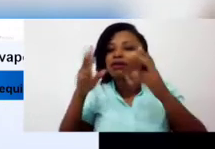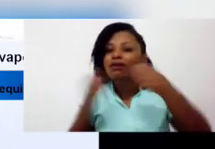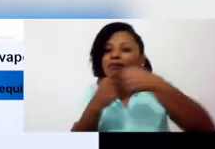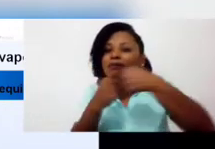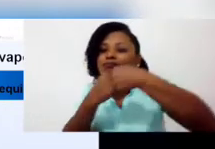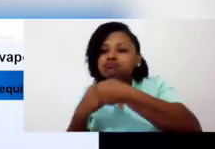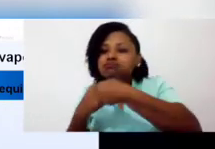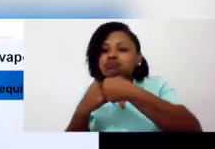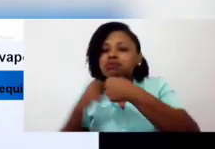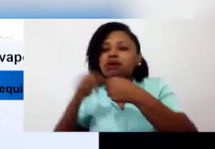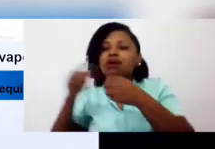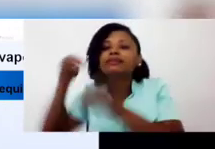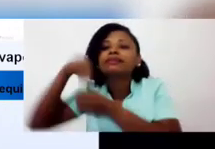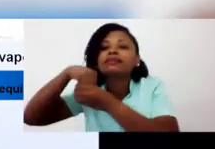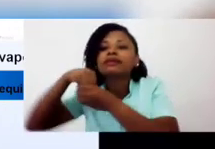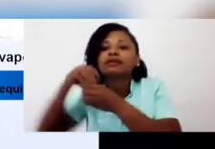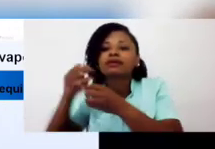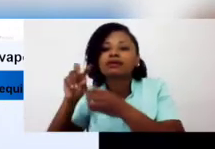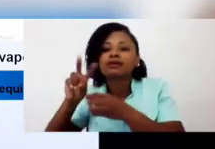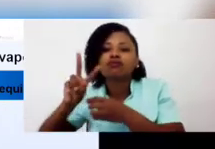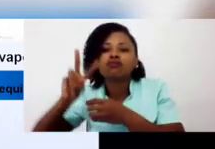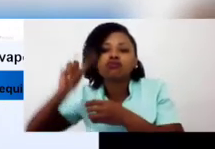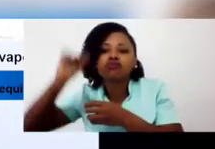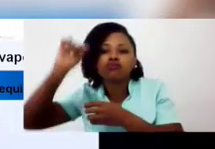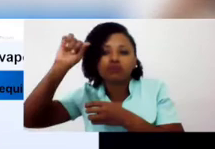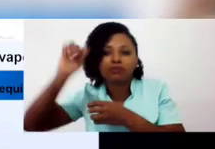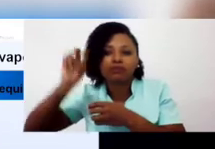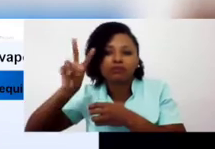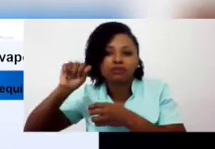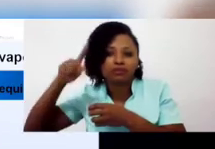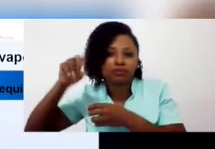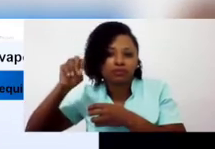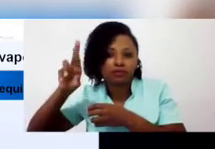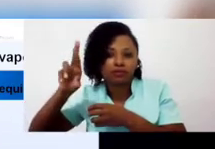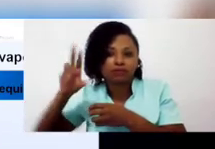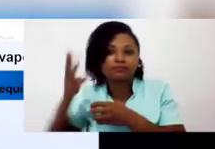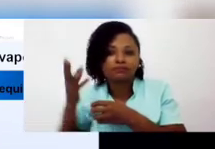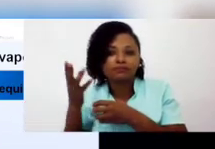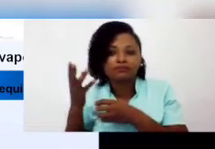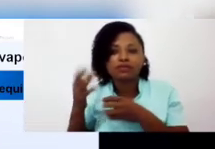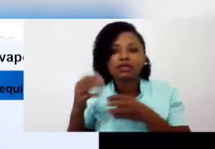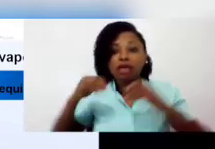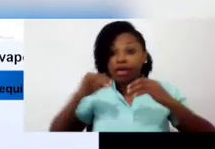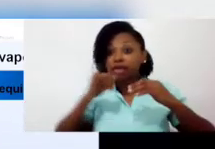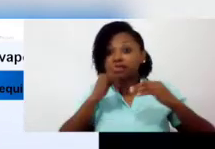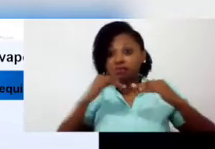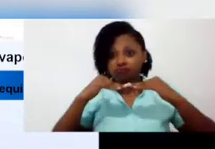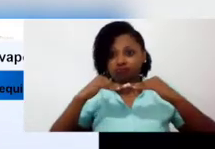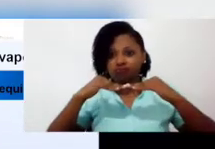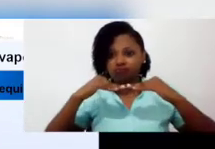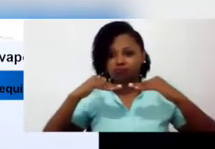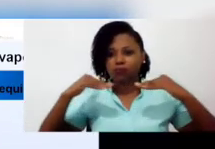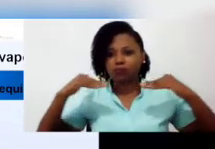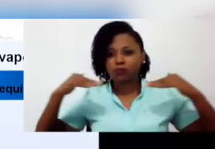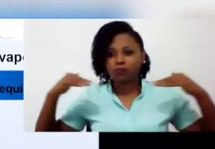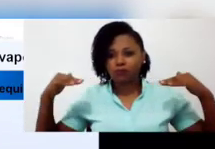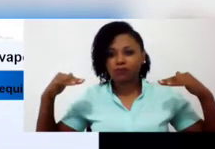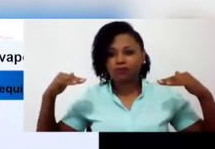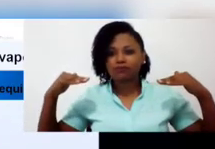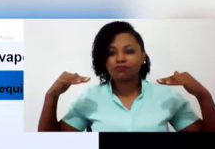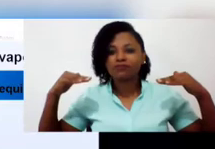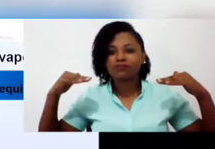Pressão de vapor é a pressão que o vapor exerce no equilíbrio líquido e vapor. Num sistema fechado, quando se atinge a